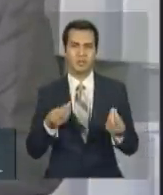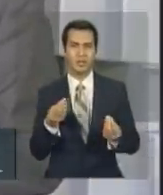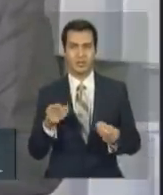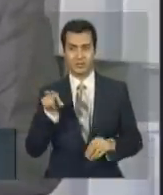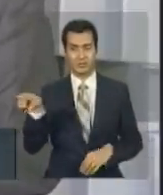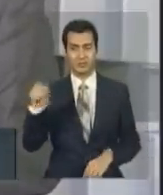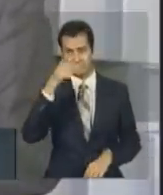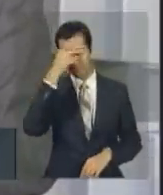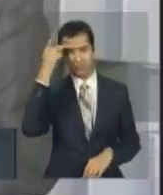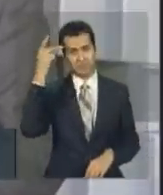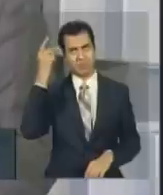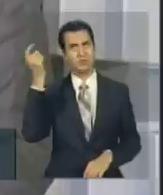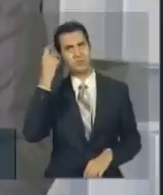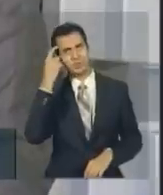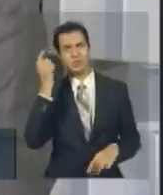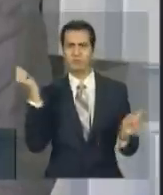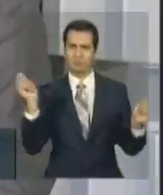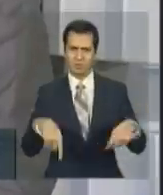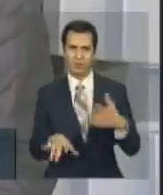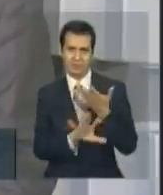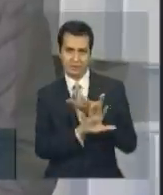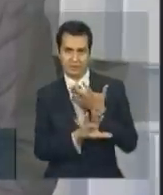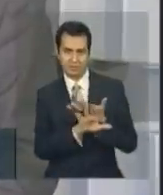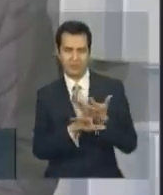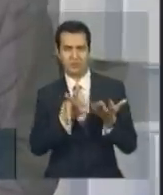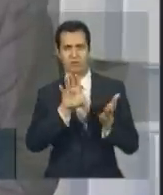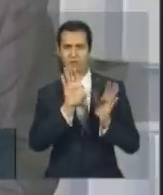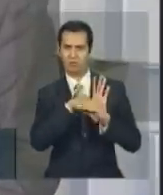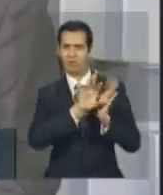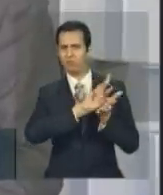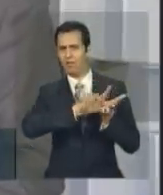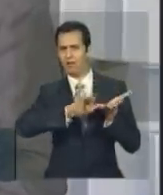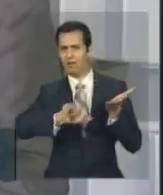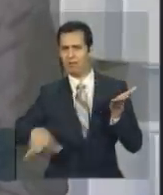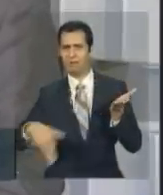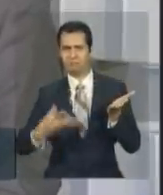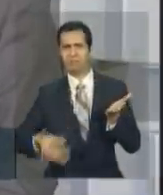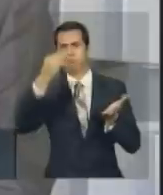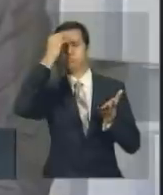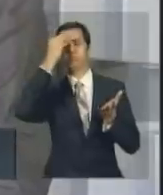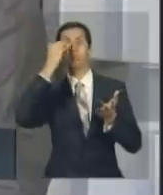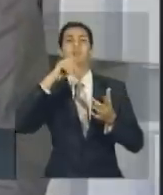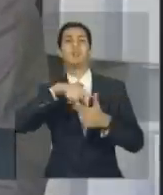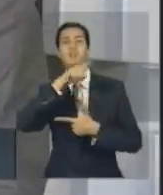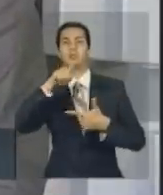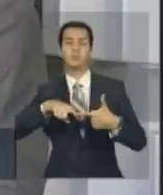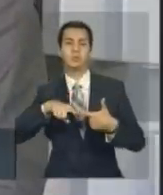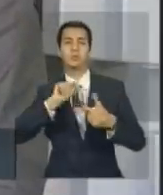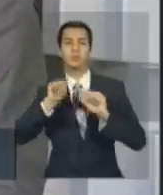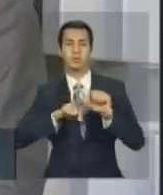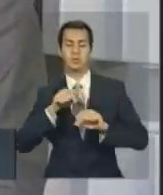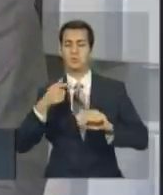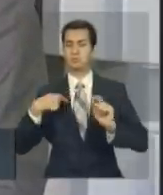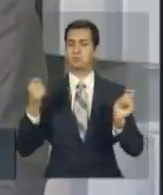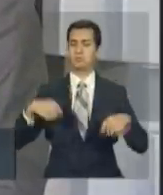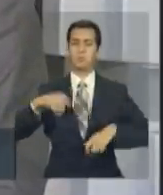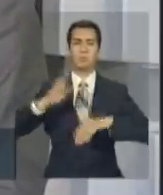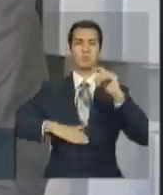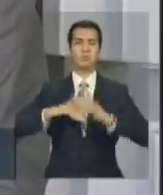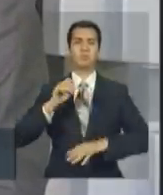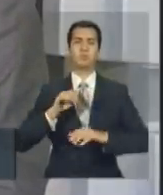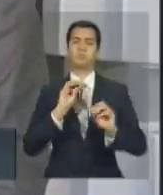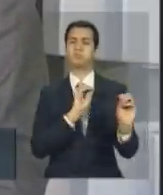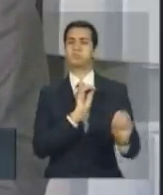simplesmente dominar uma determinada disciplina e, a partir disso, exercer a profissão